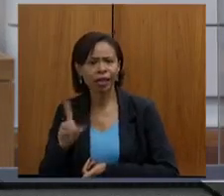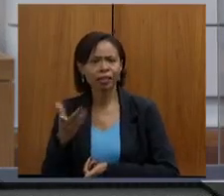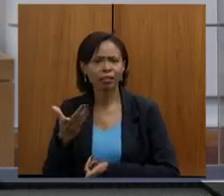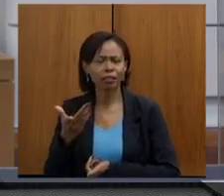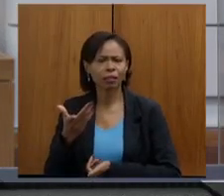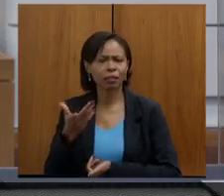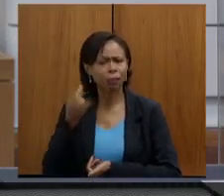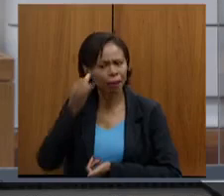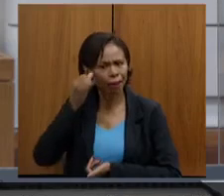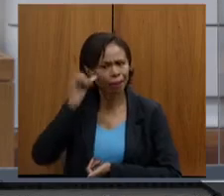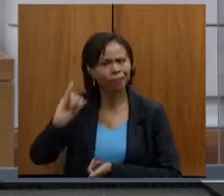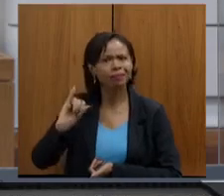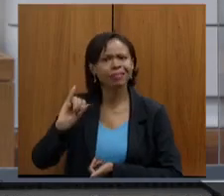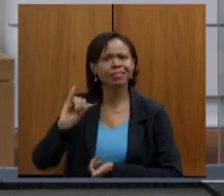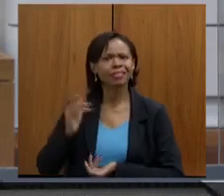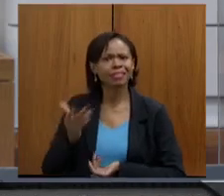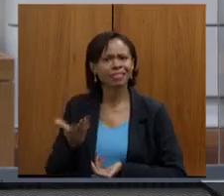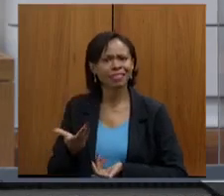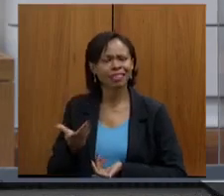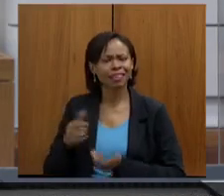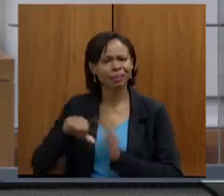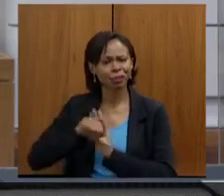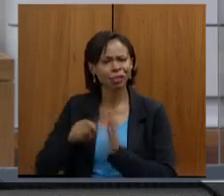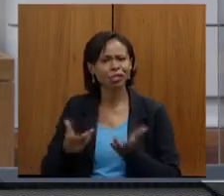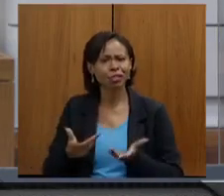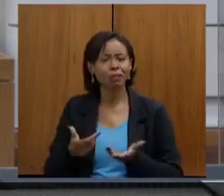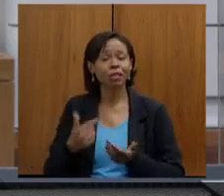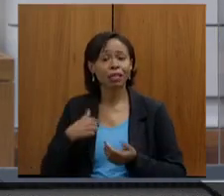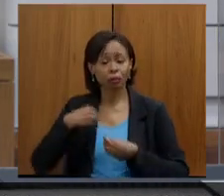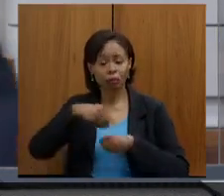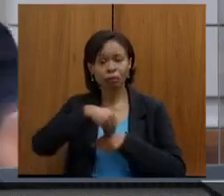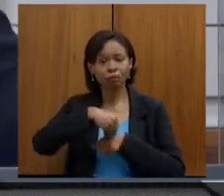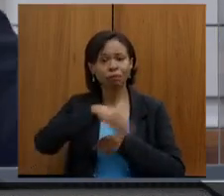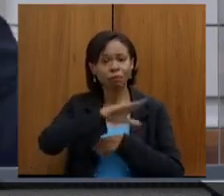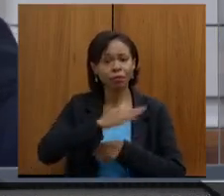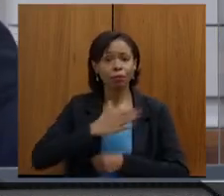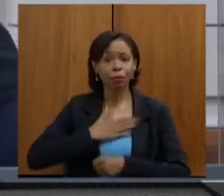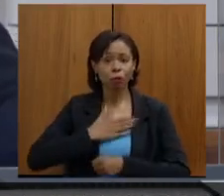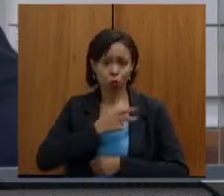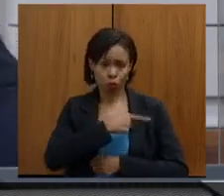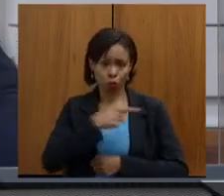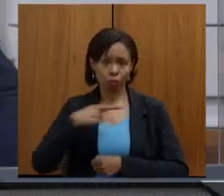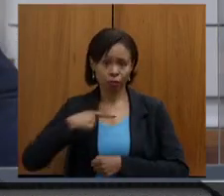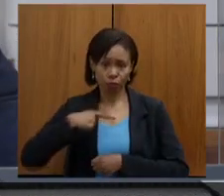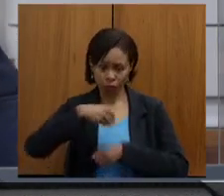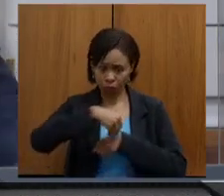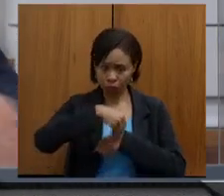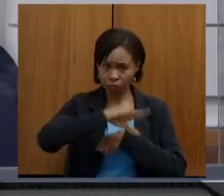pedir isso mandei para o meu pastor aqui ó